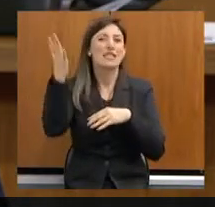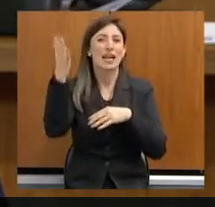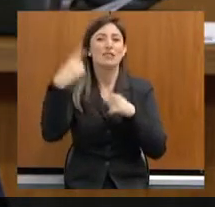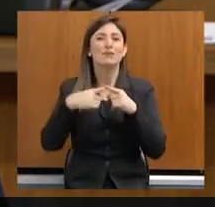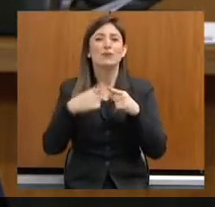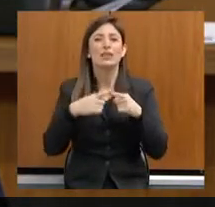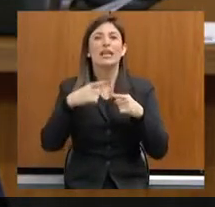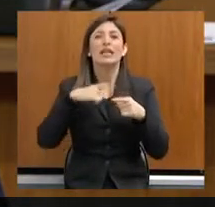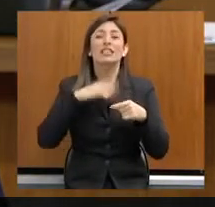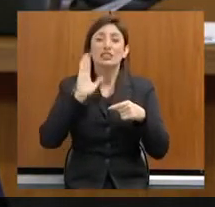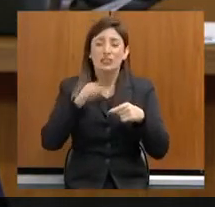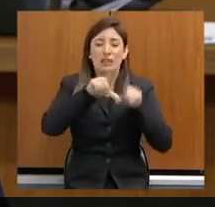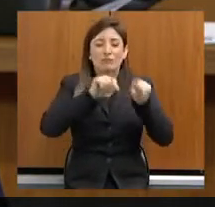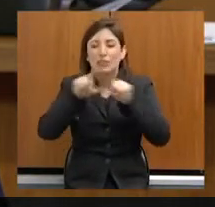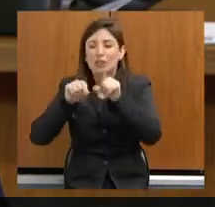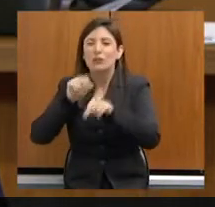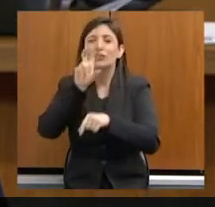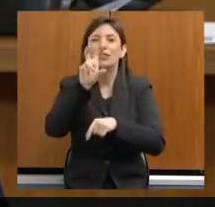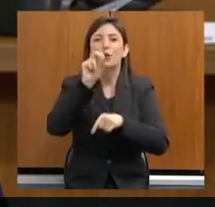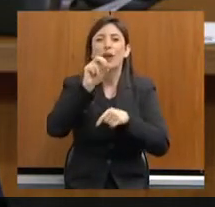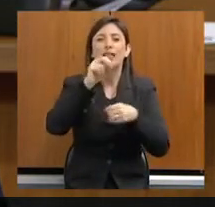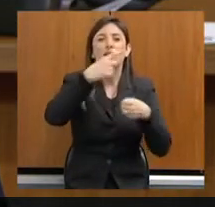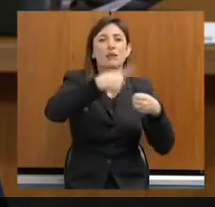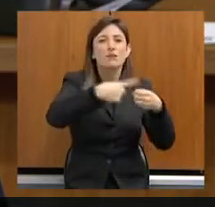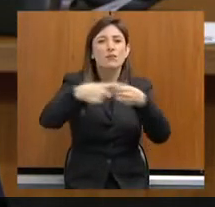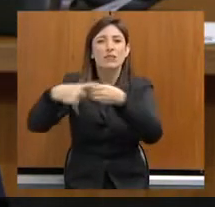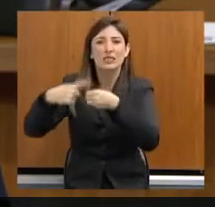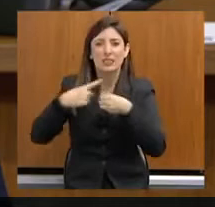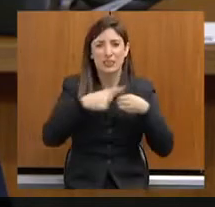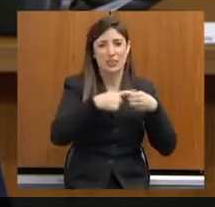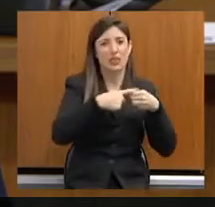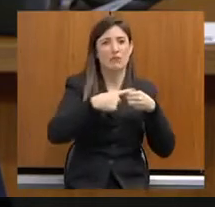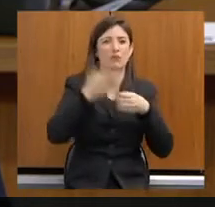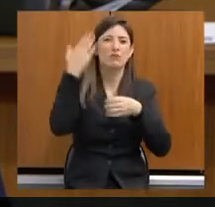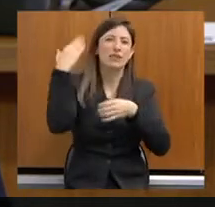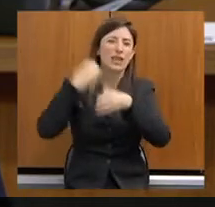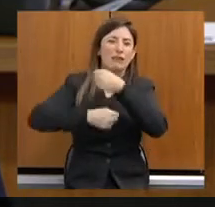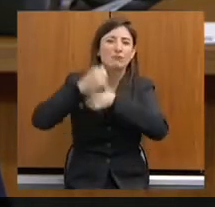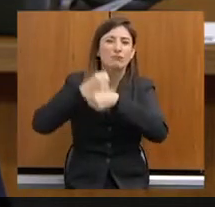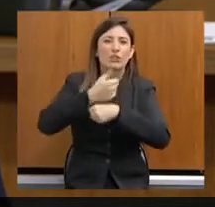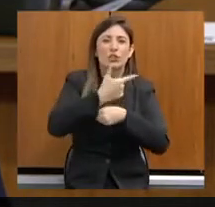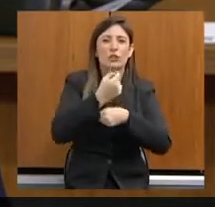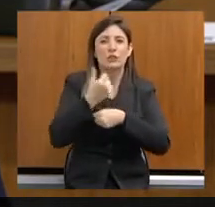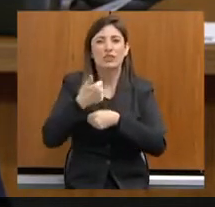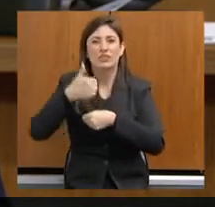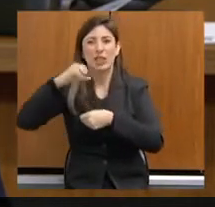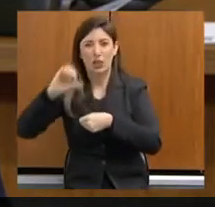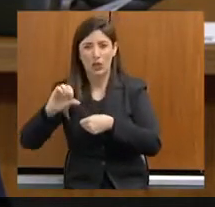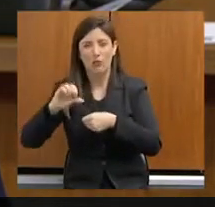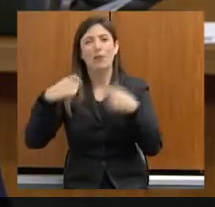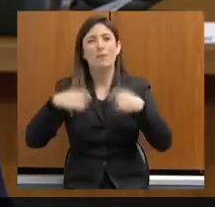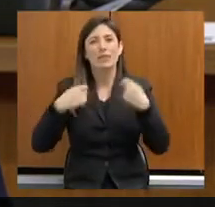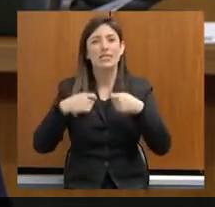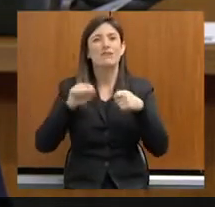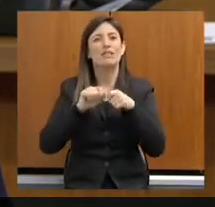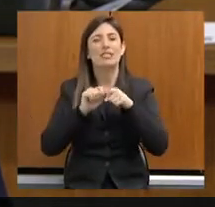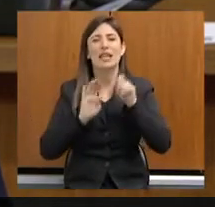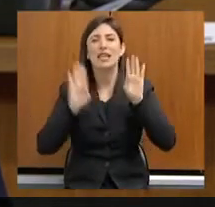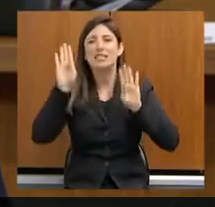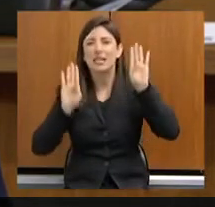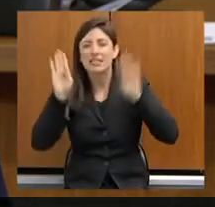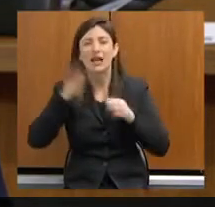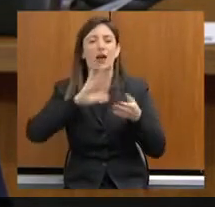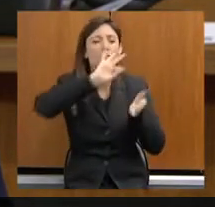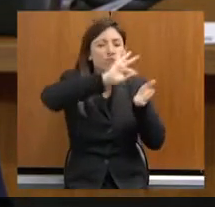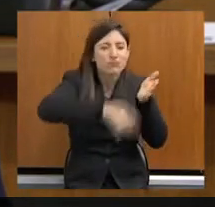municípios que foram selecionados pelo chamamento público de 2019 nós temos que licitar e contratar empresas para